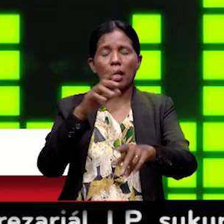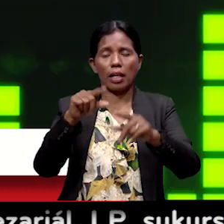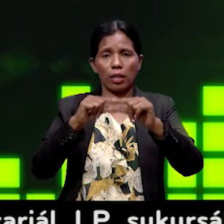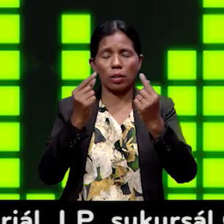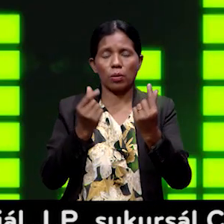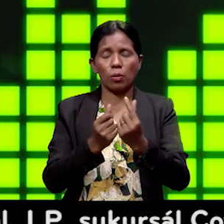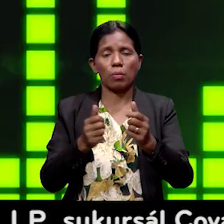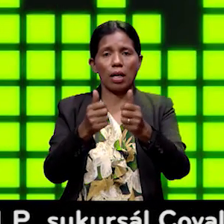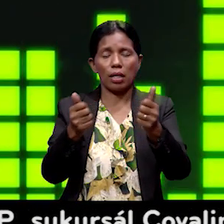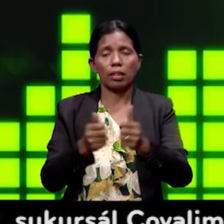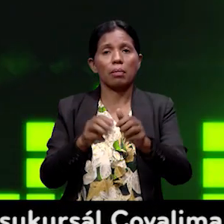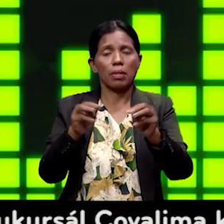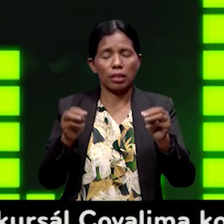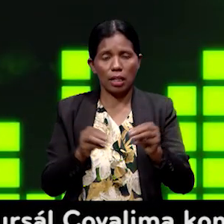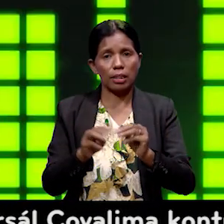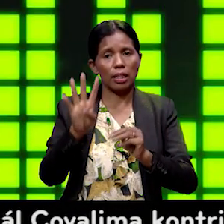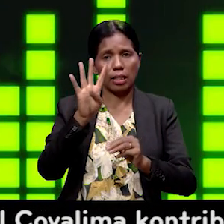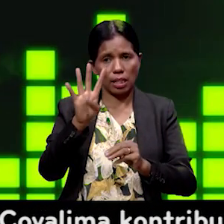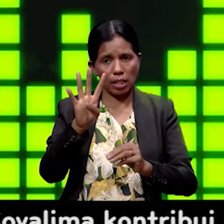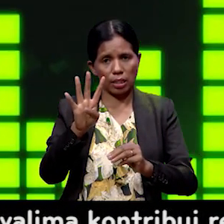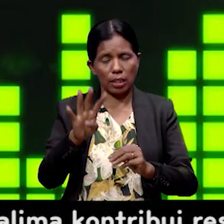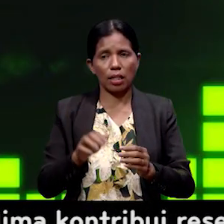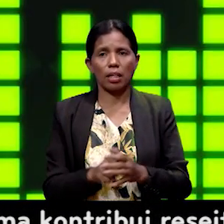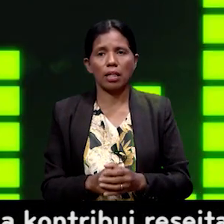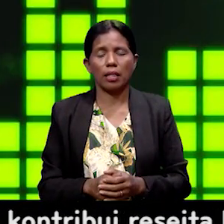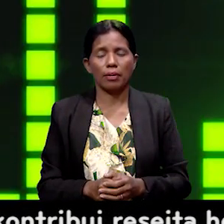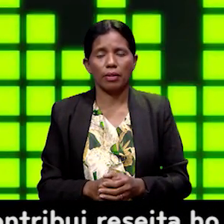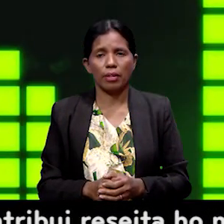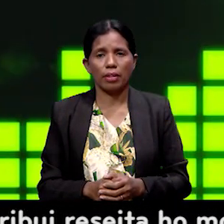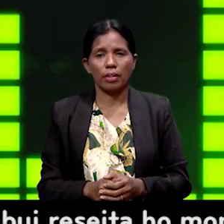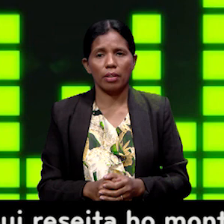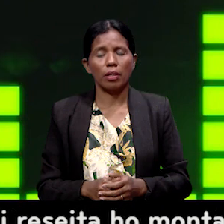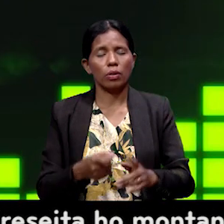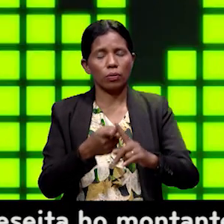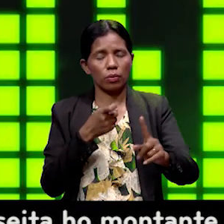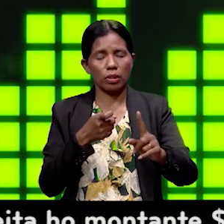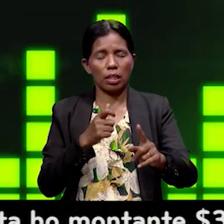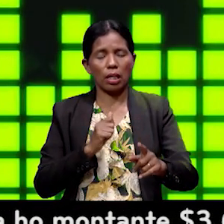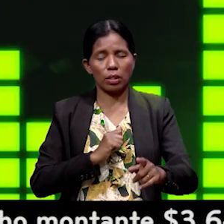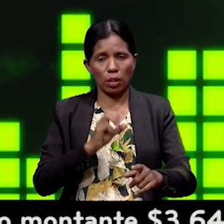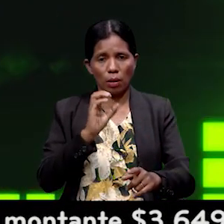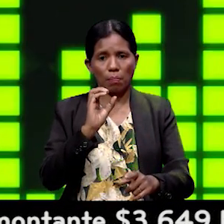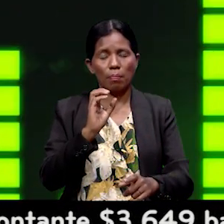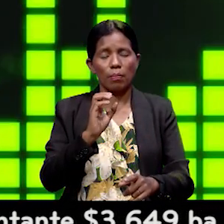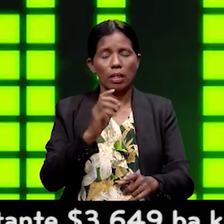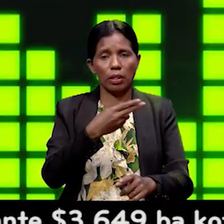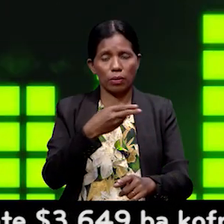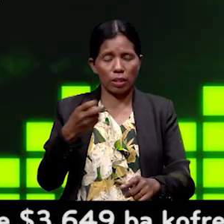grupo arte marciais nai hat nebe maka file pelo soci atamu inuenze mai Timor Leste sira kairi